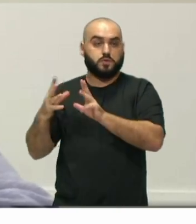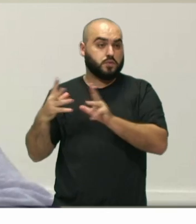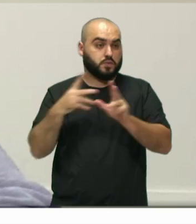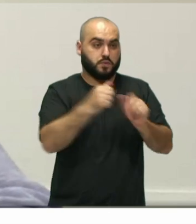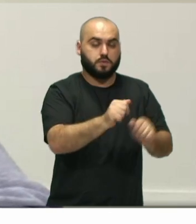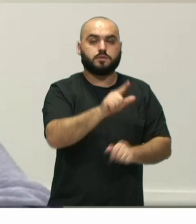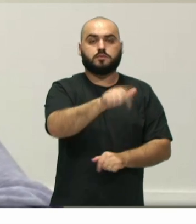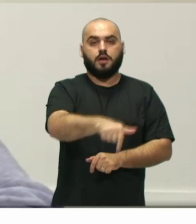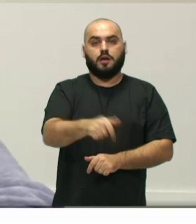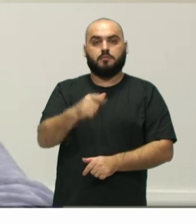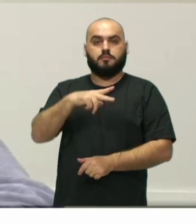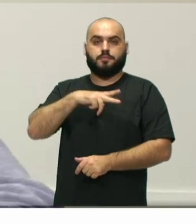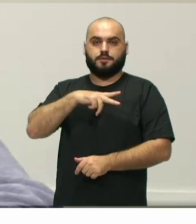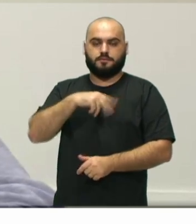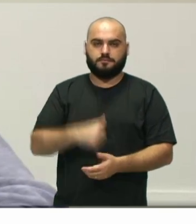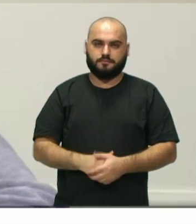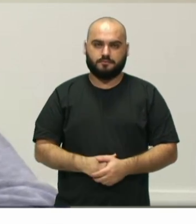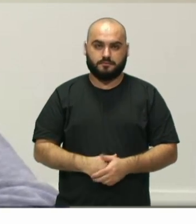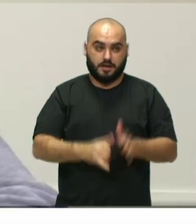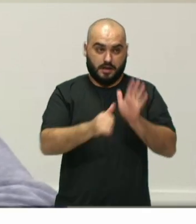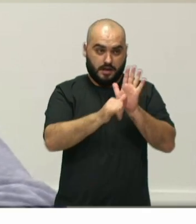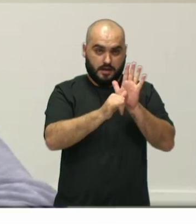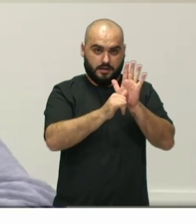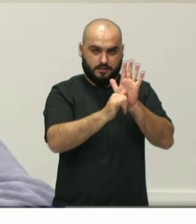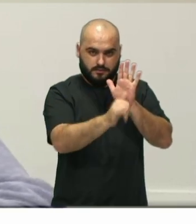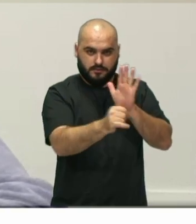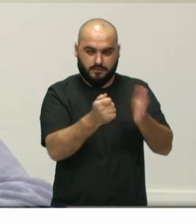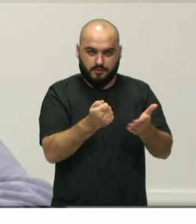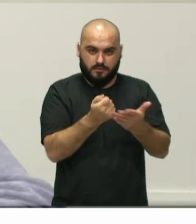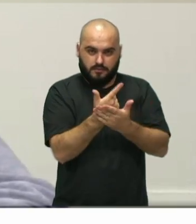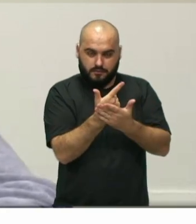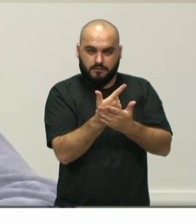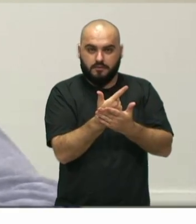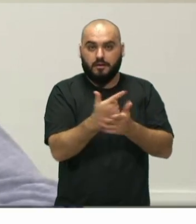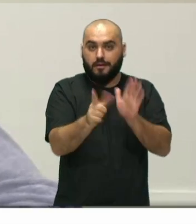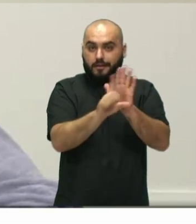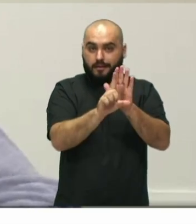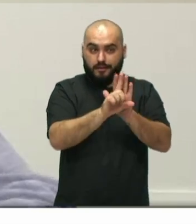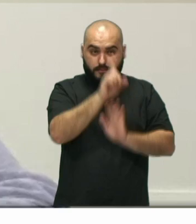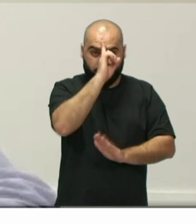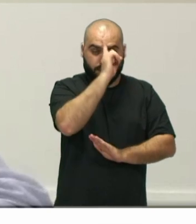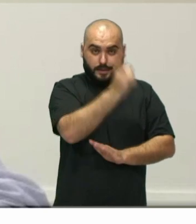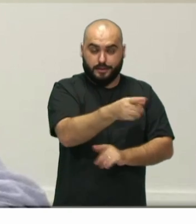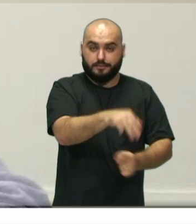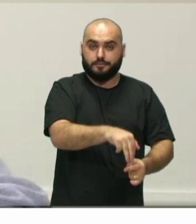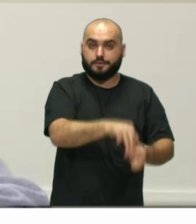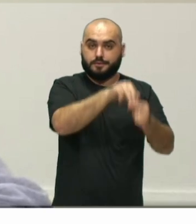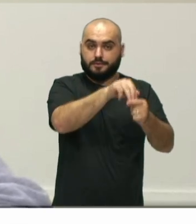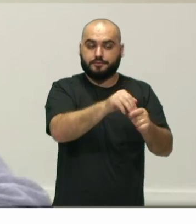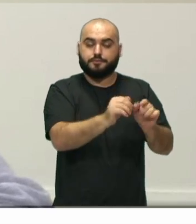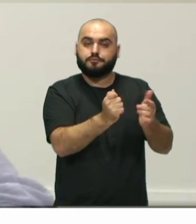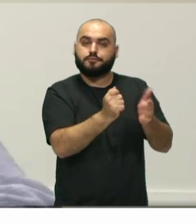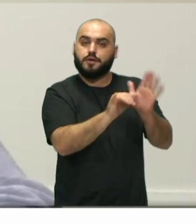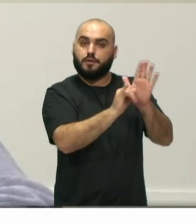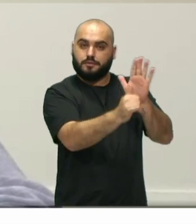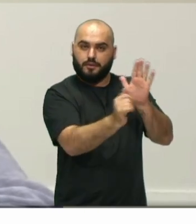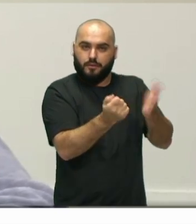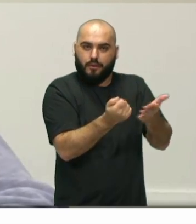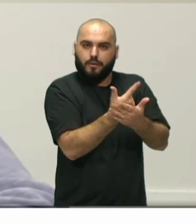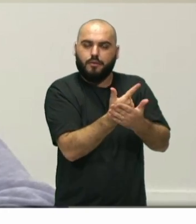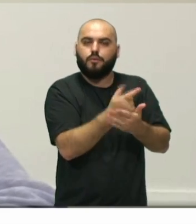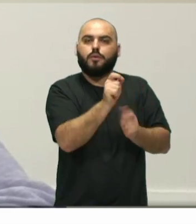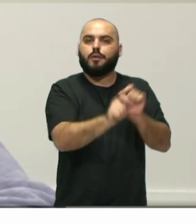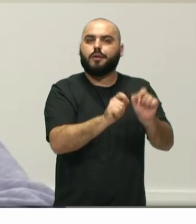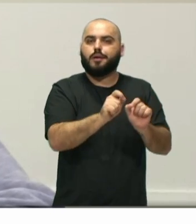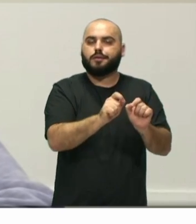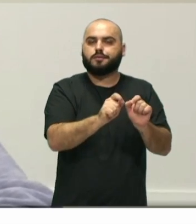privada. Então, lá no edital de compra, na verdade, a lei vai obrigar o município a colocar lá no edital de compra que esse exame ele tem